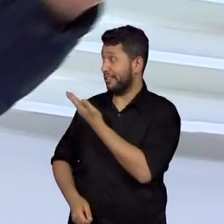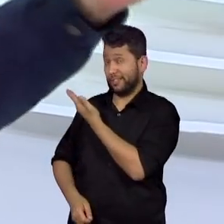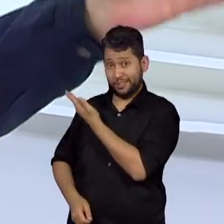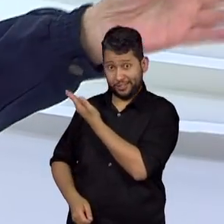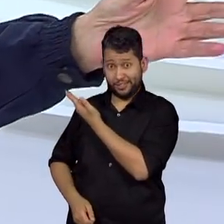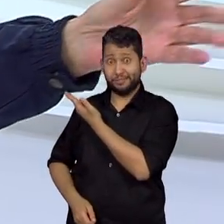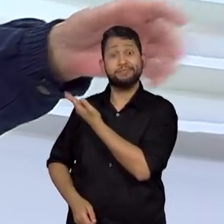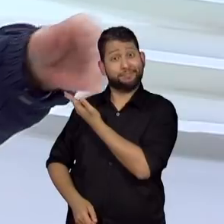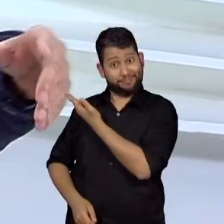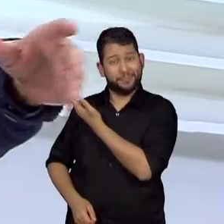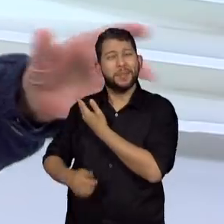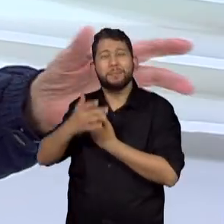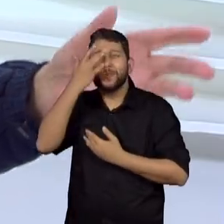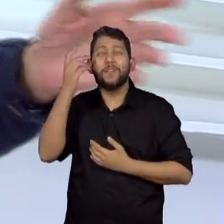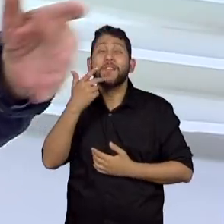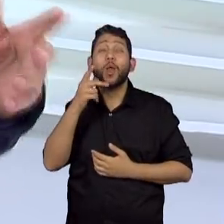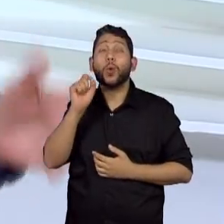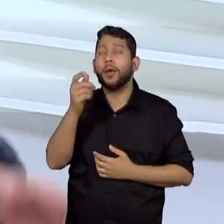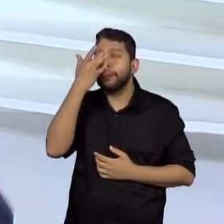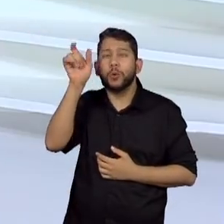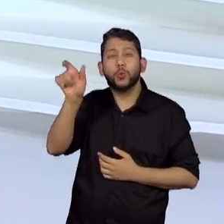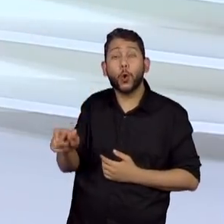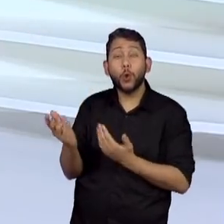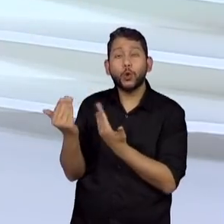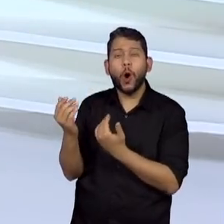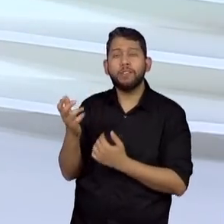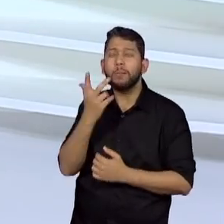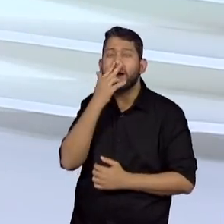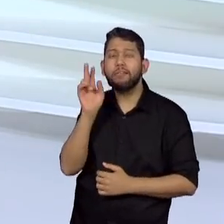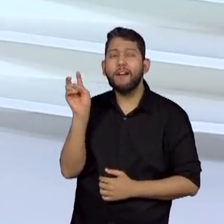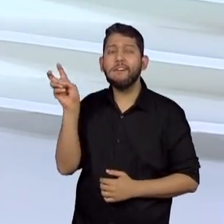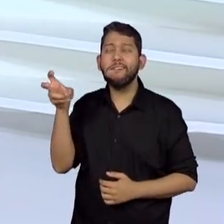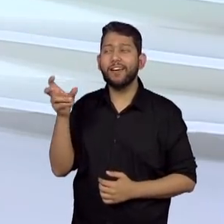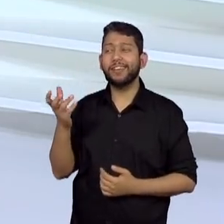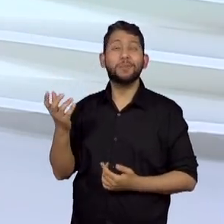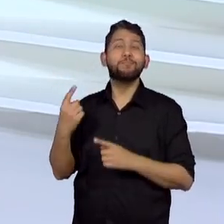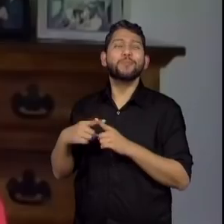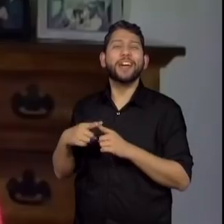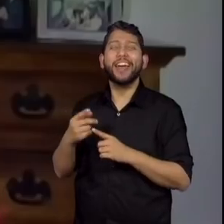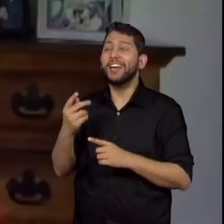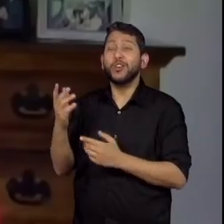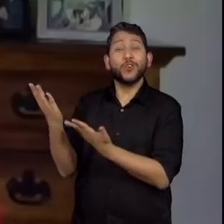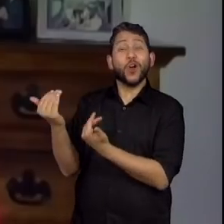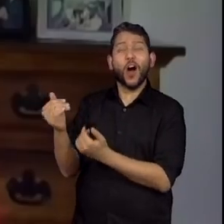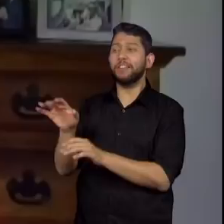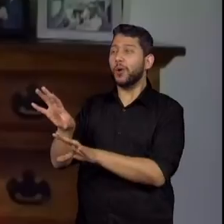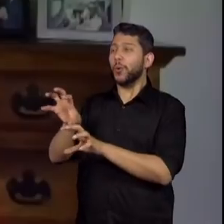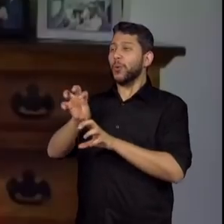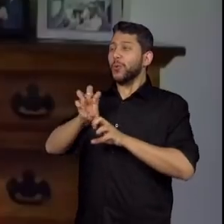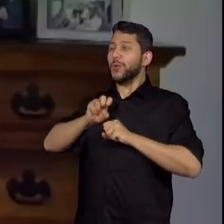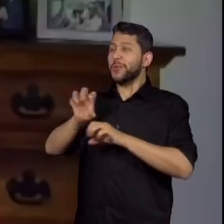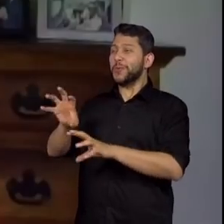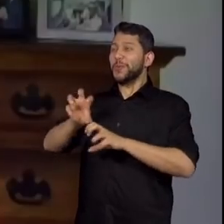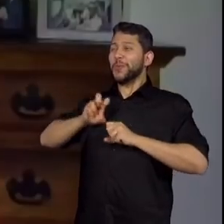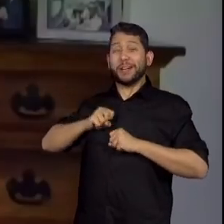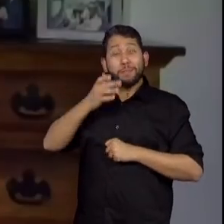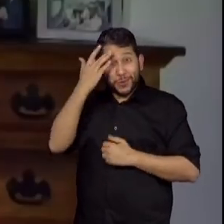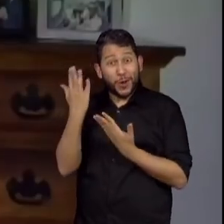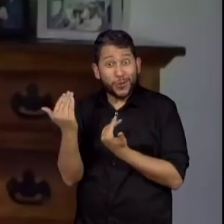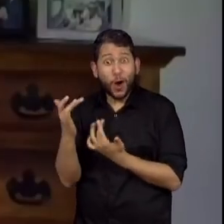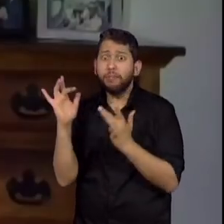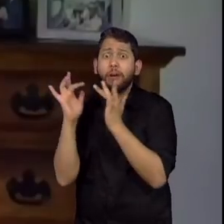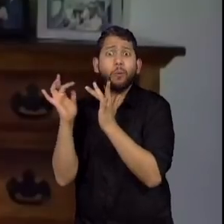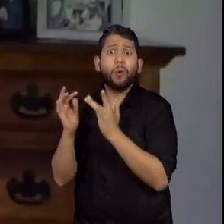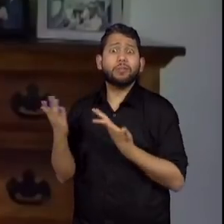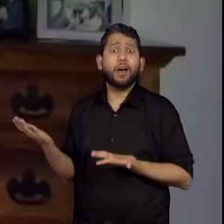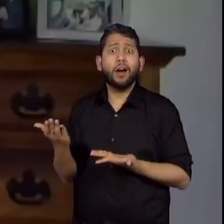chamam de vampiro de jovens, porque ele é uma pessoa muito agradável e todos os jovens gostam de encontrá-lo, de falar